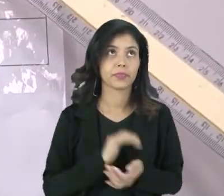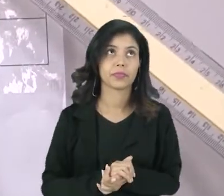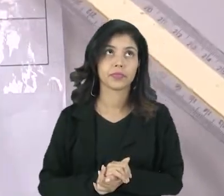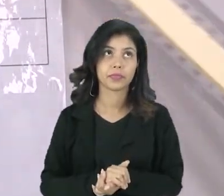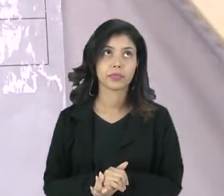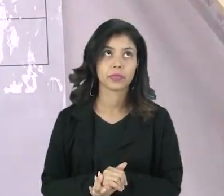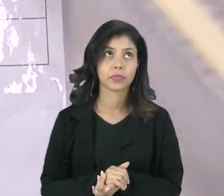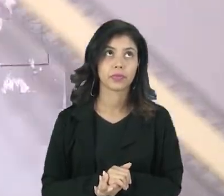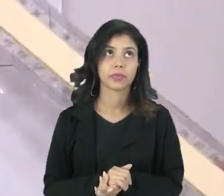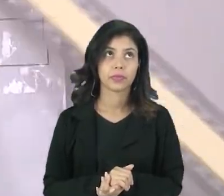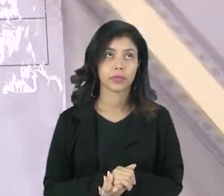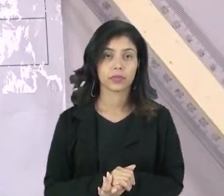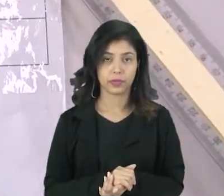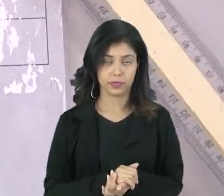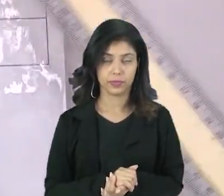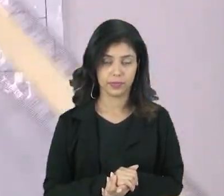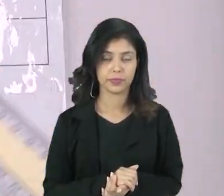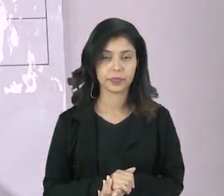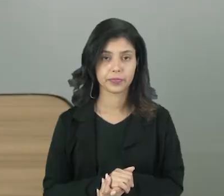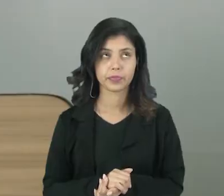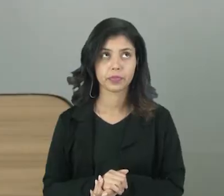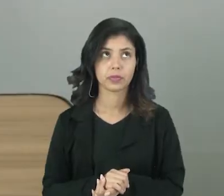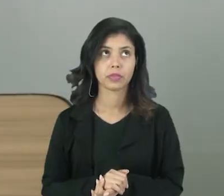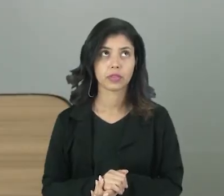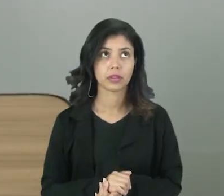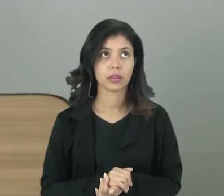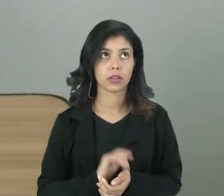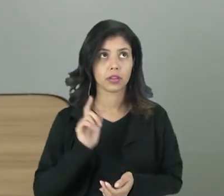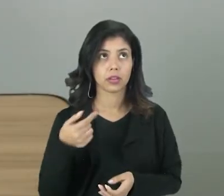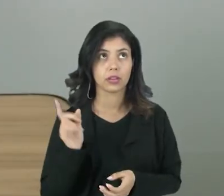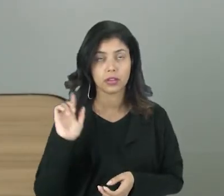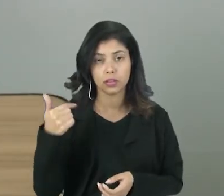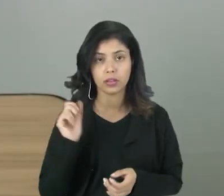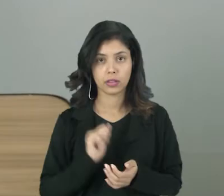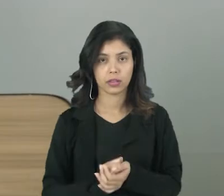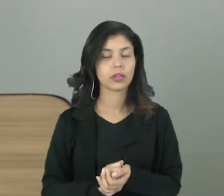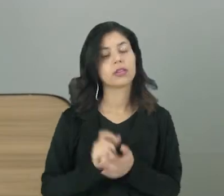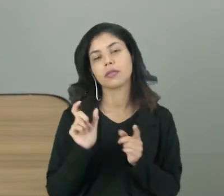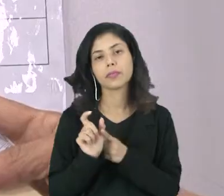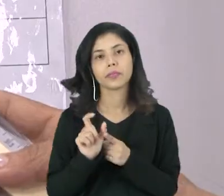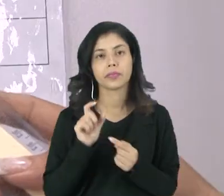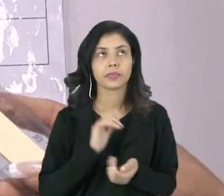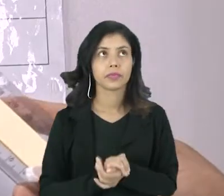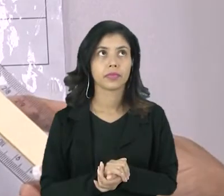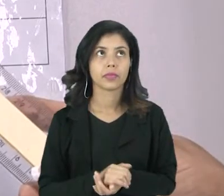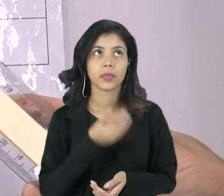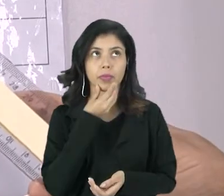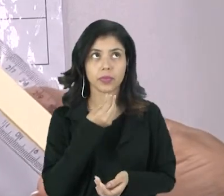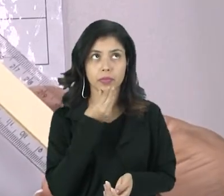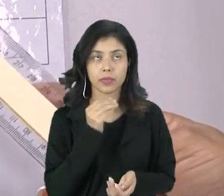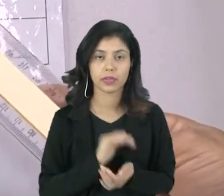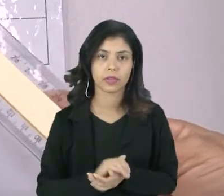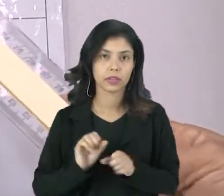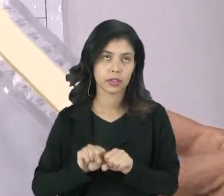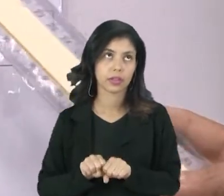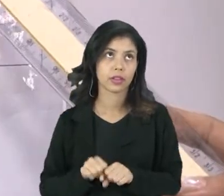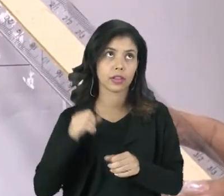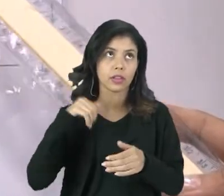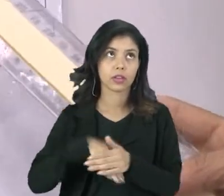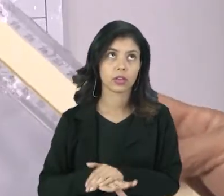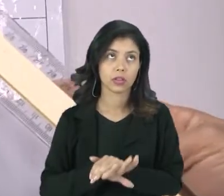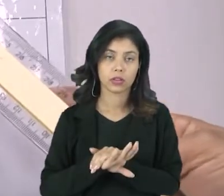brinquedos olha aqui Brinquedos brinquedos Então vamos procurar pela próxima palavra vamos lá o menino